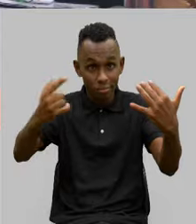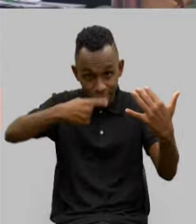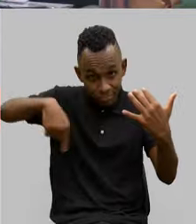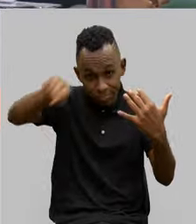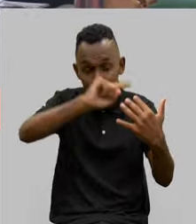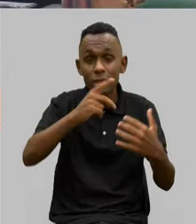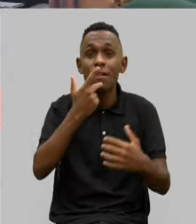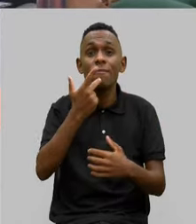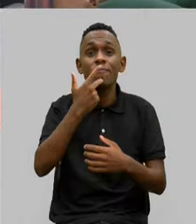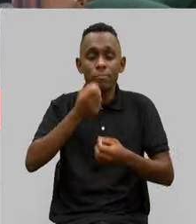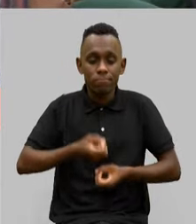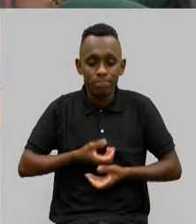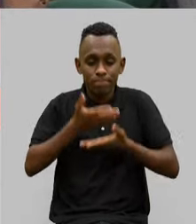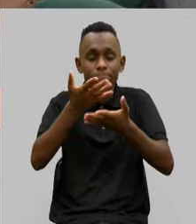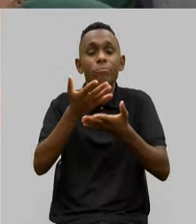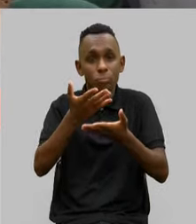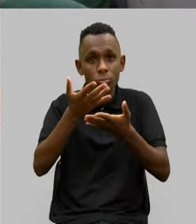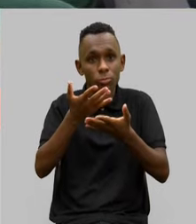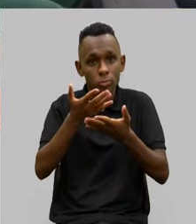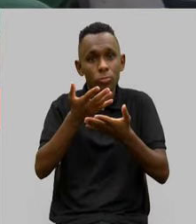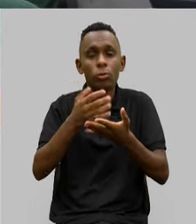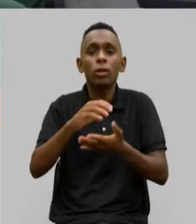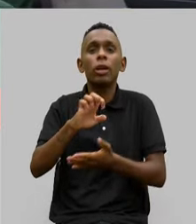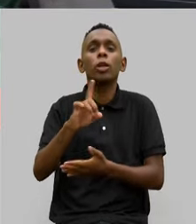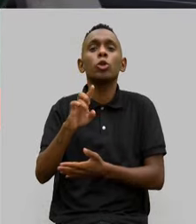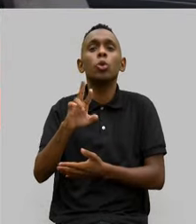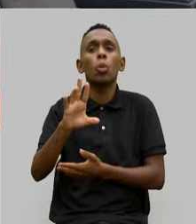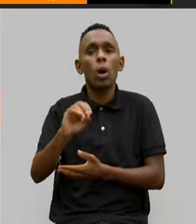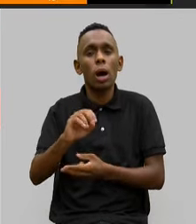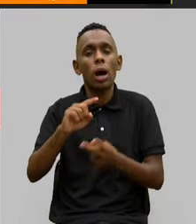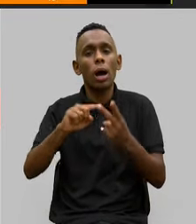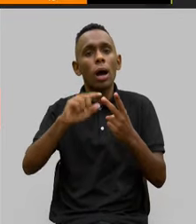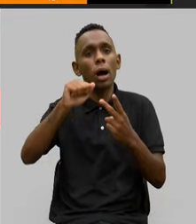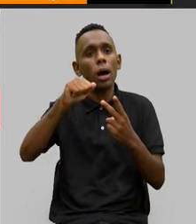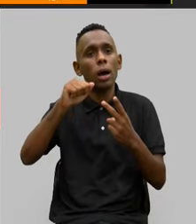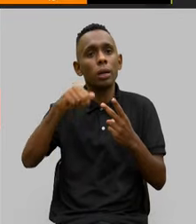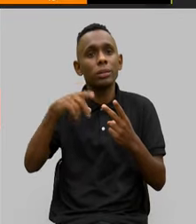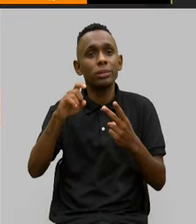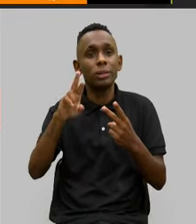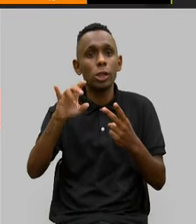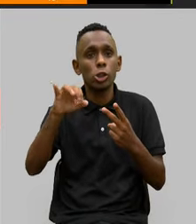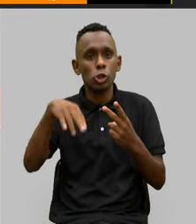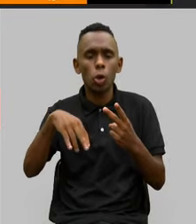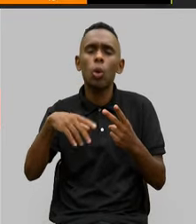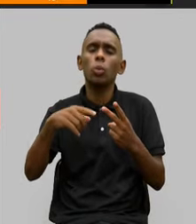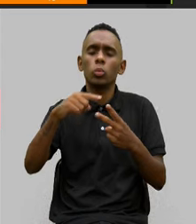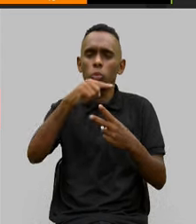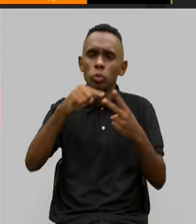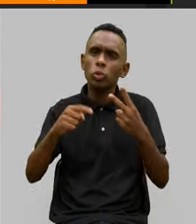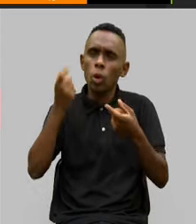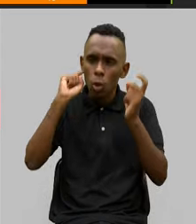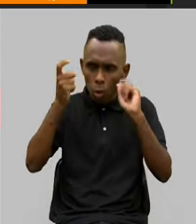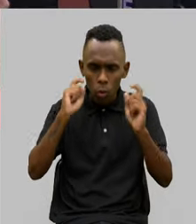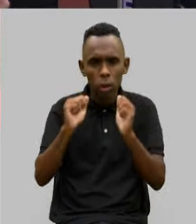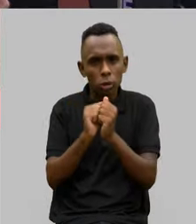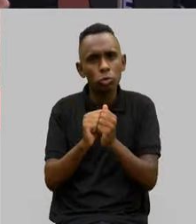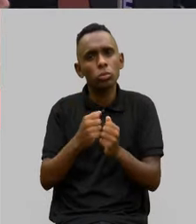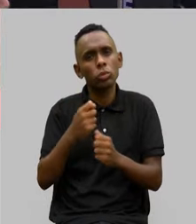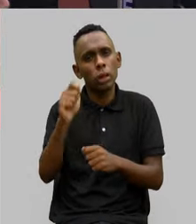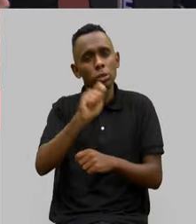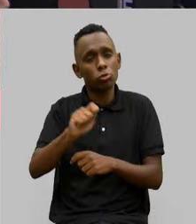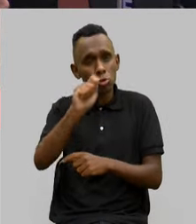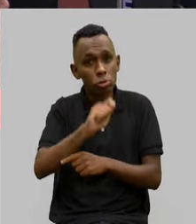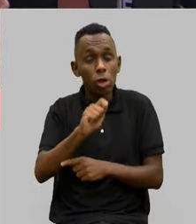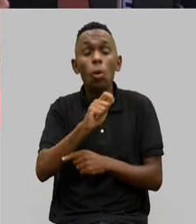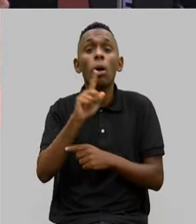falar né pro né pro Dr Eduardo o Anderson tá aqui eu não sei quem mais estava na na na reunião da amam né do